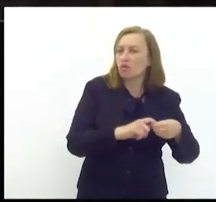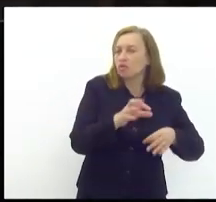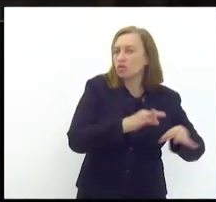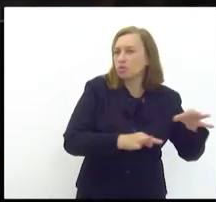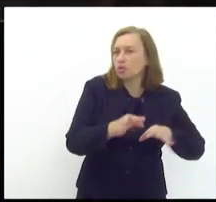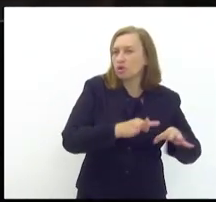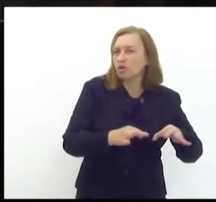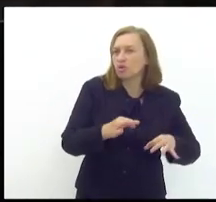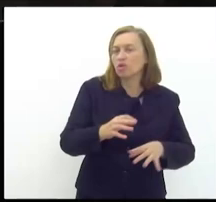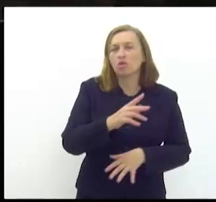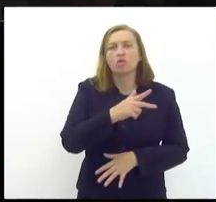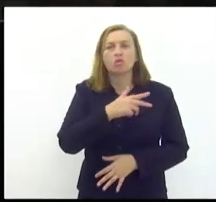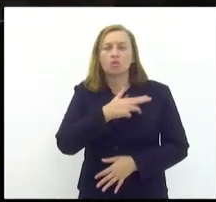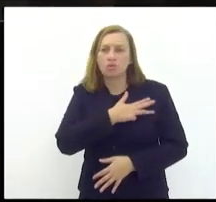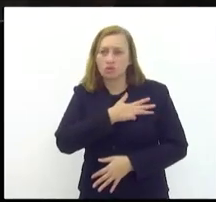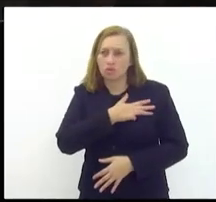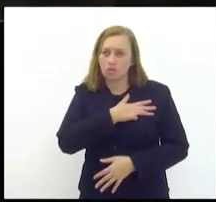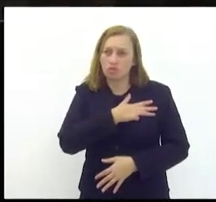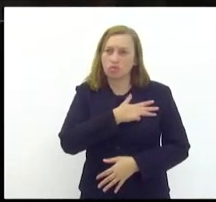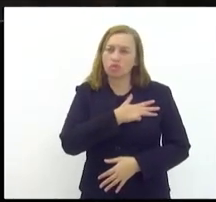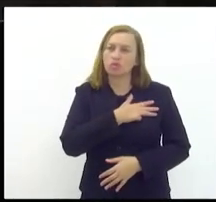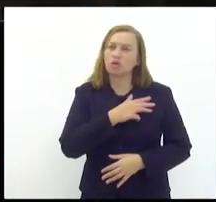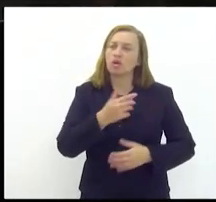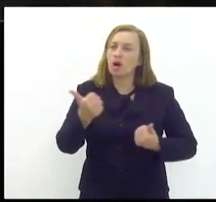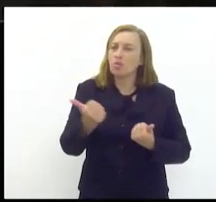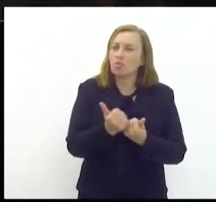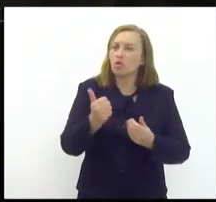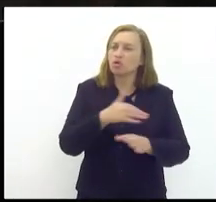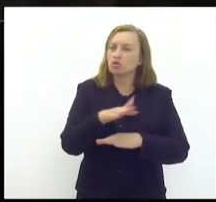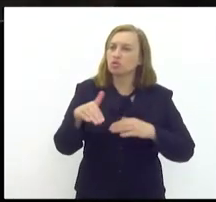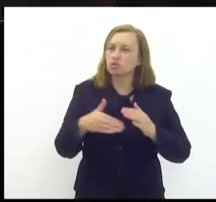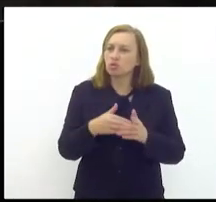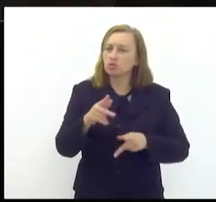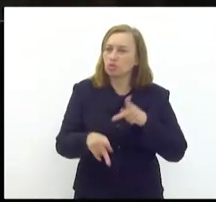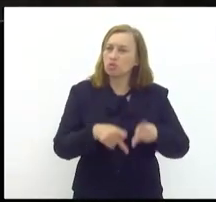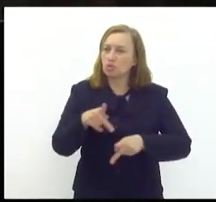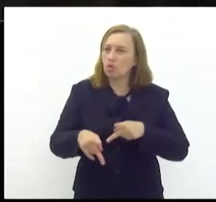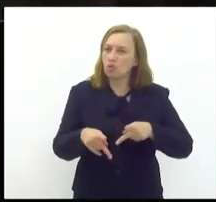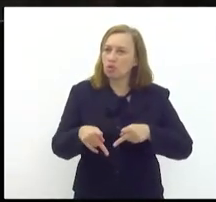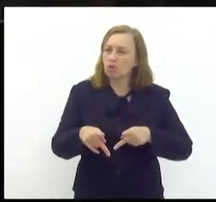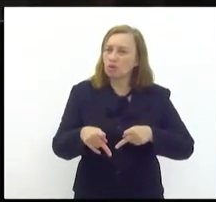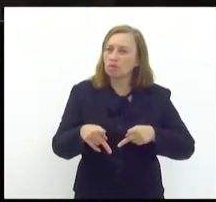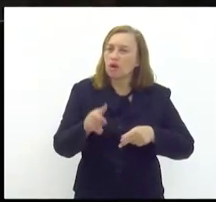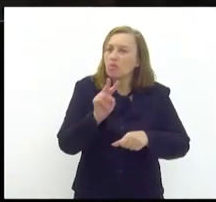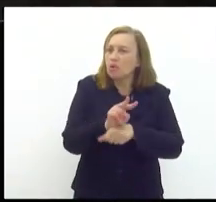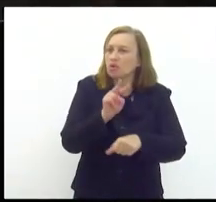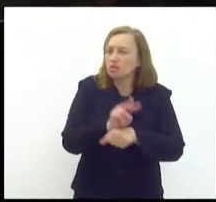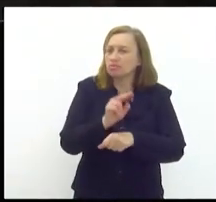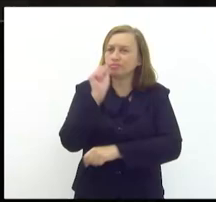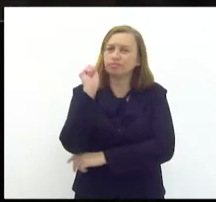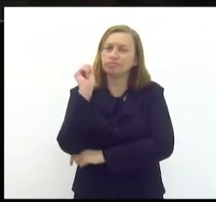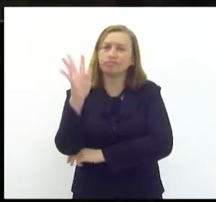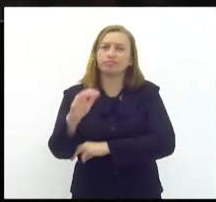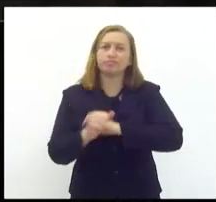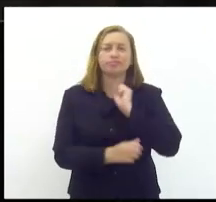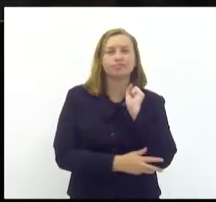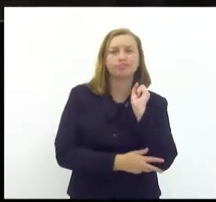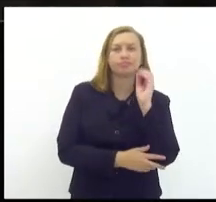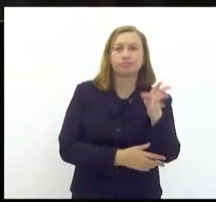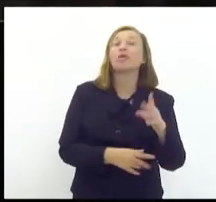governo espera contar com a própria população local como sua aliada na preservação da natureza